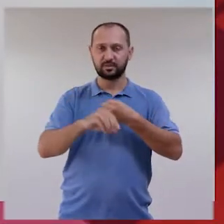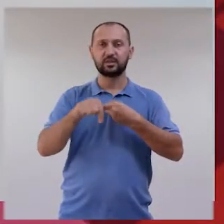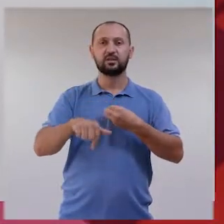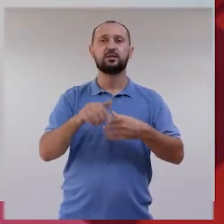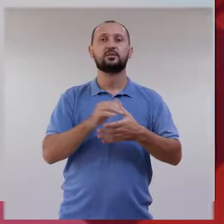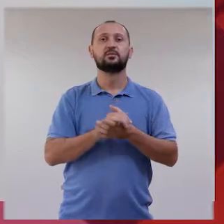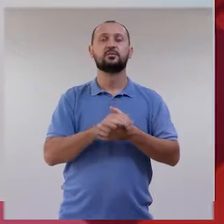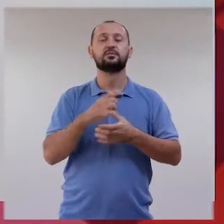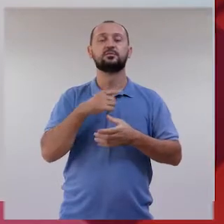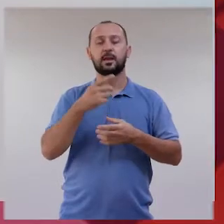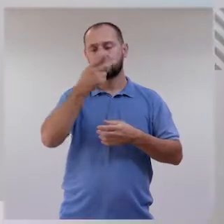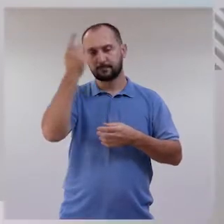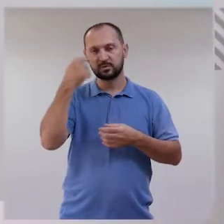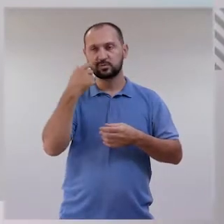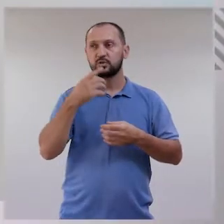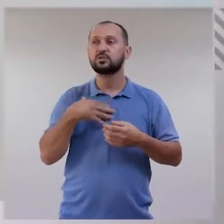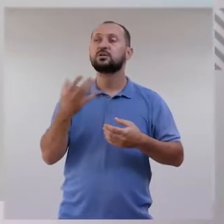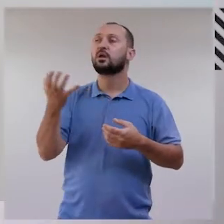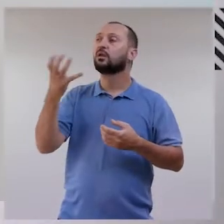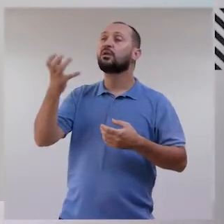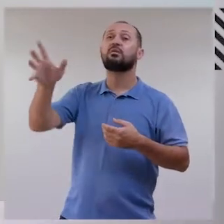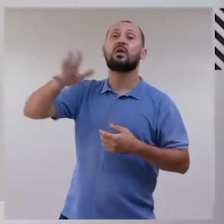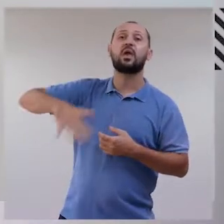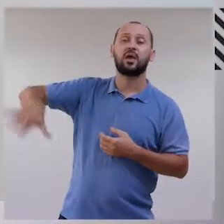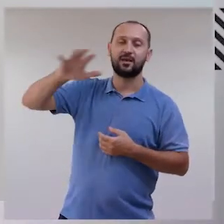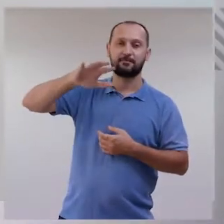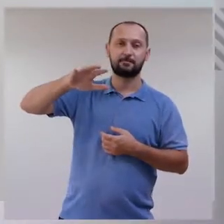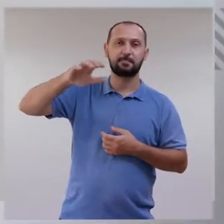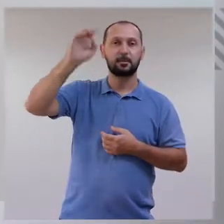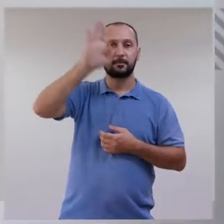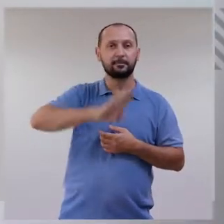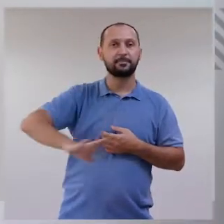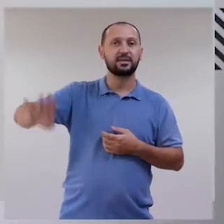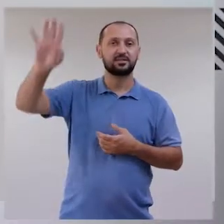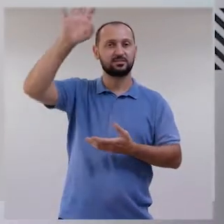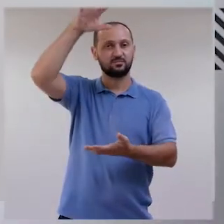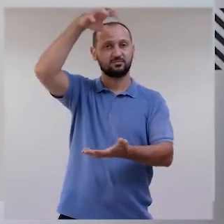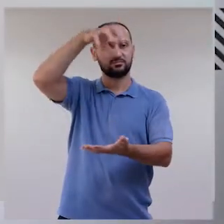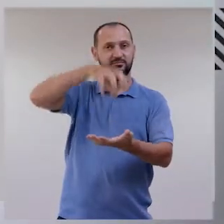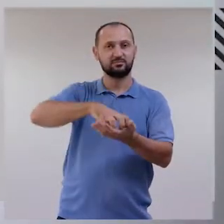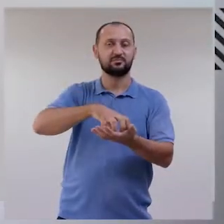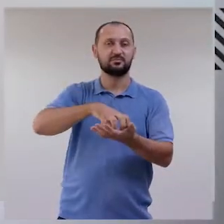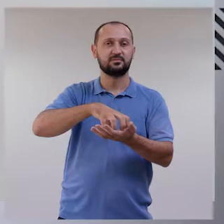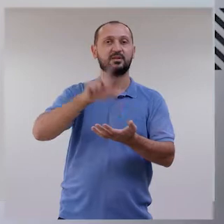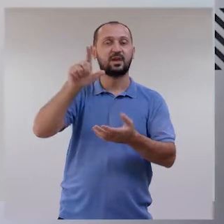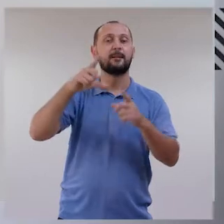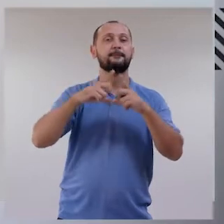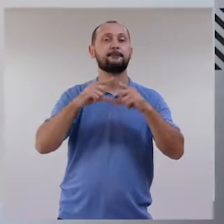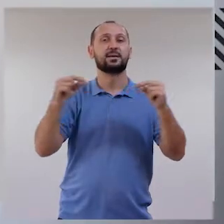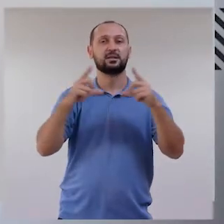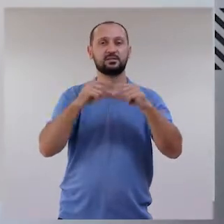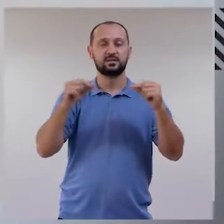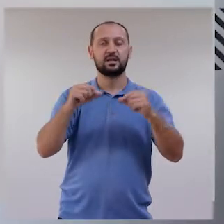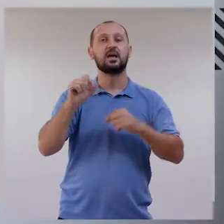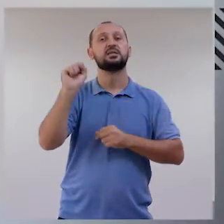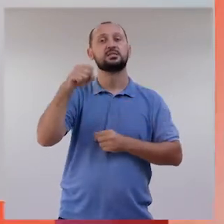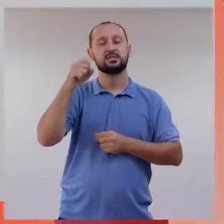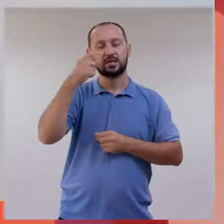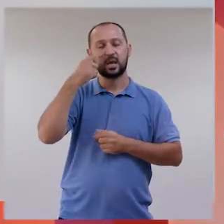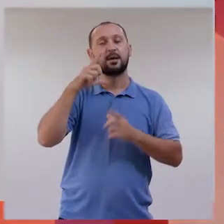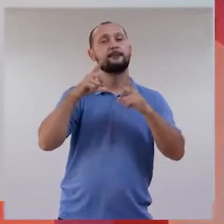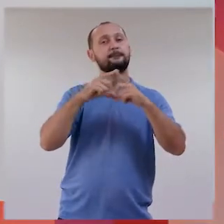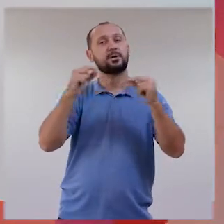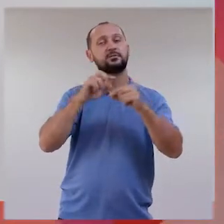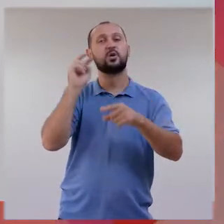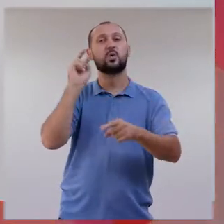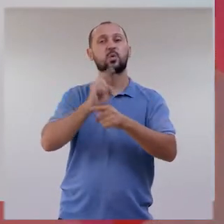realizamos transplante, quando a gente tem uma doação, a gente oferta essa doação para a Central Nacional de Transplante, que fica em Brasília. Aí